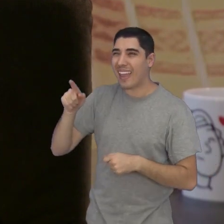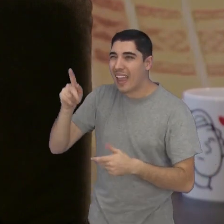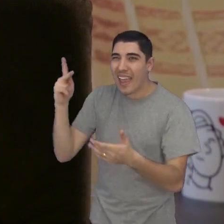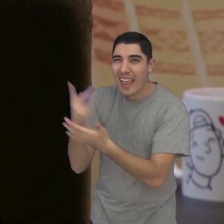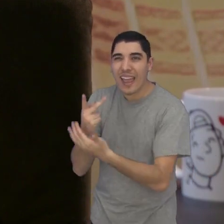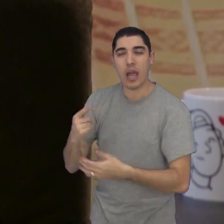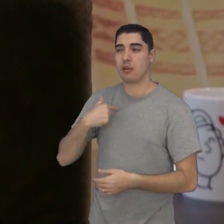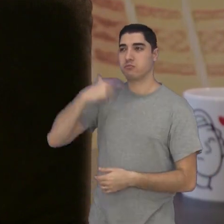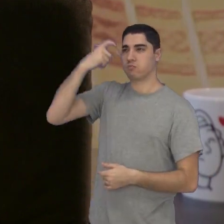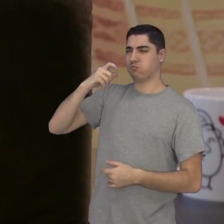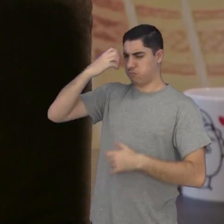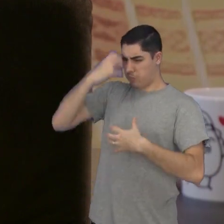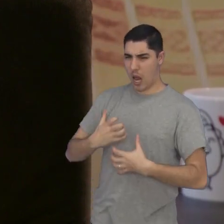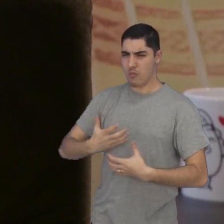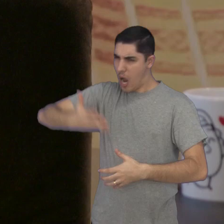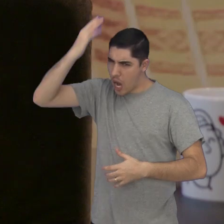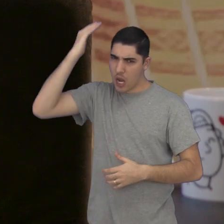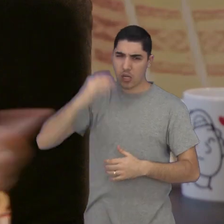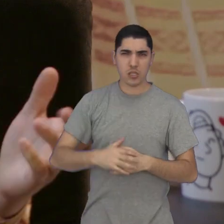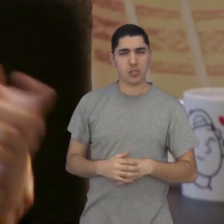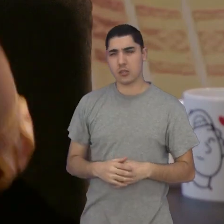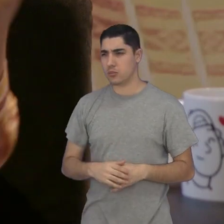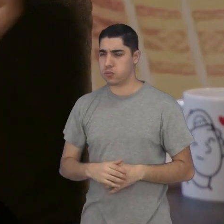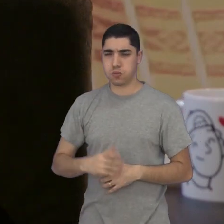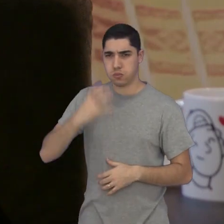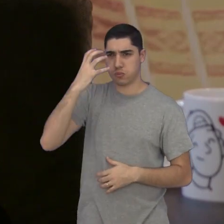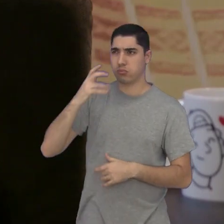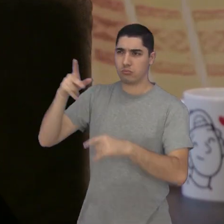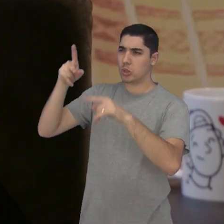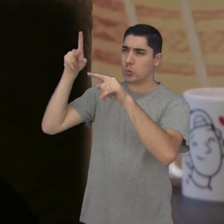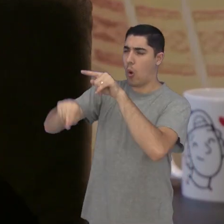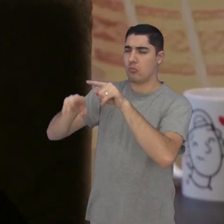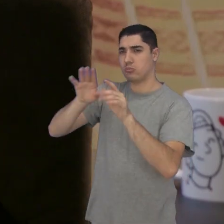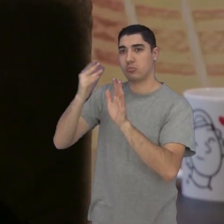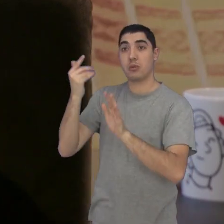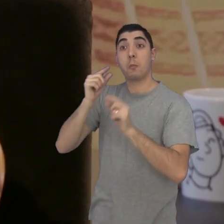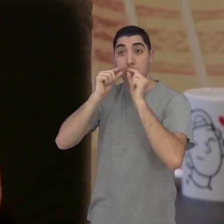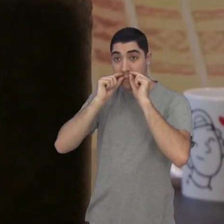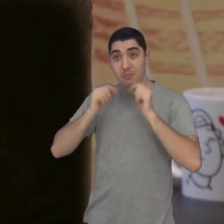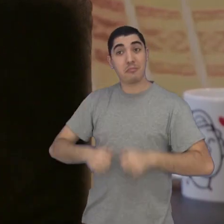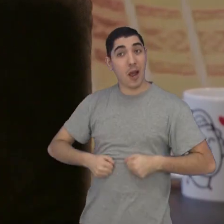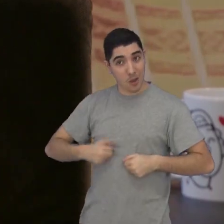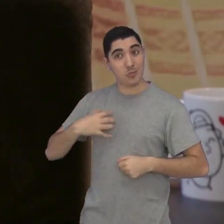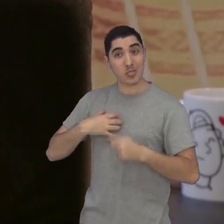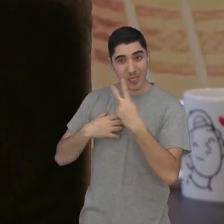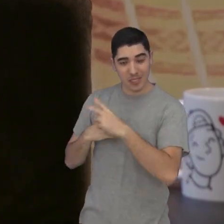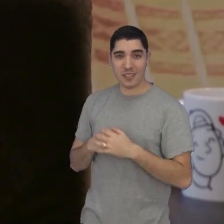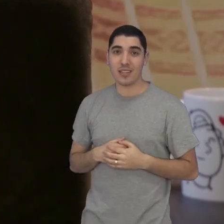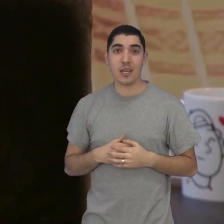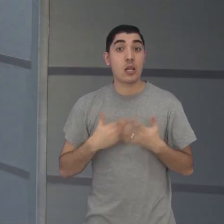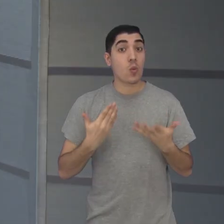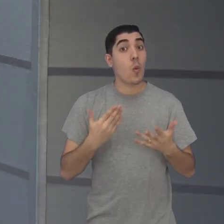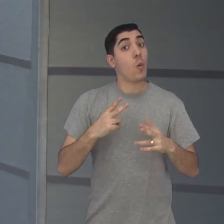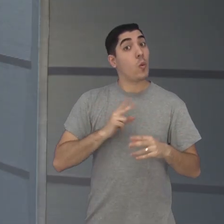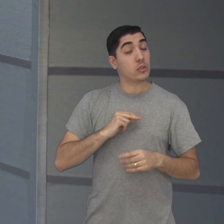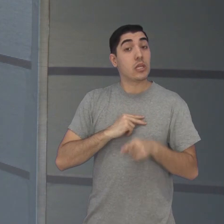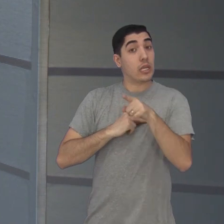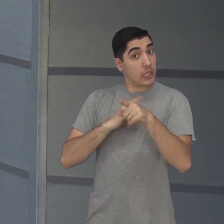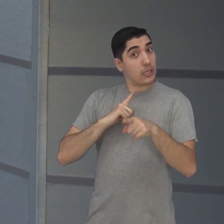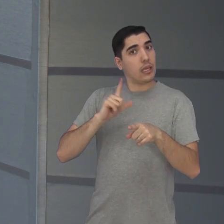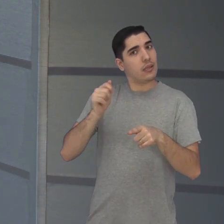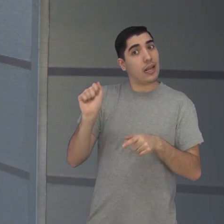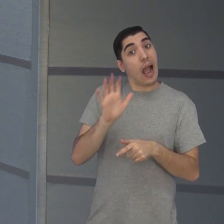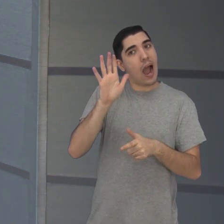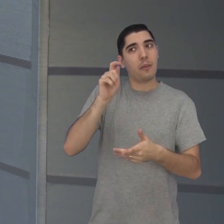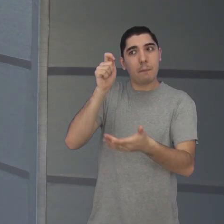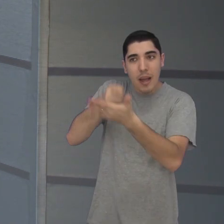gravar. Errou, ele ficava doido. Queimou, acabou o filme, cortou, tira outro. Mas assim... Isso tudo gera custo,